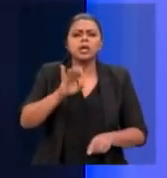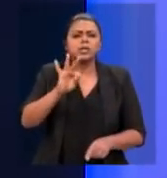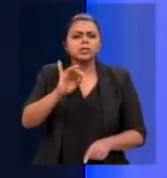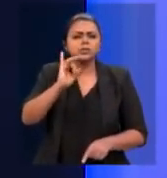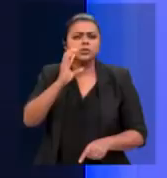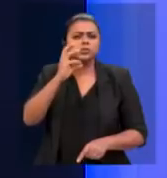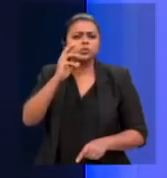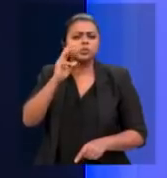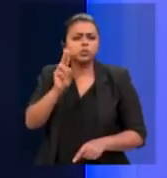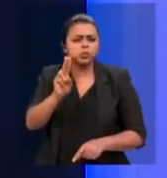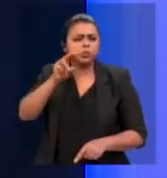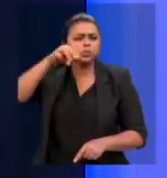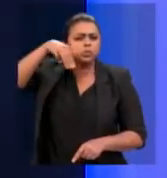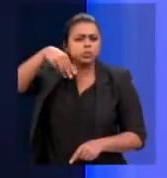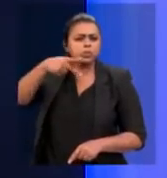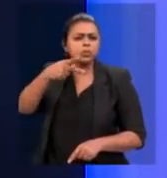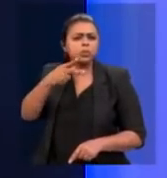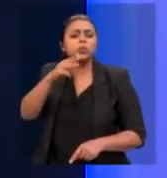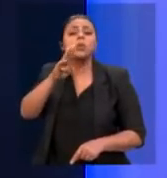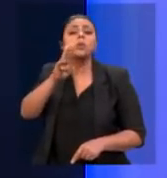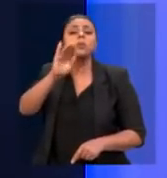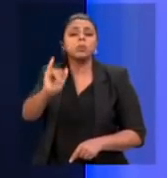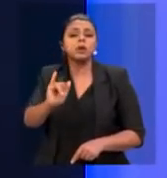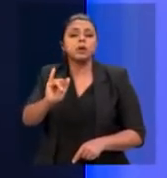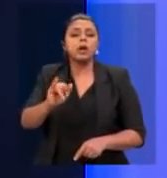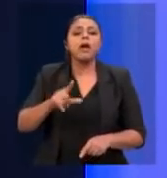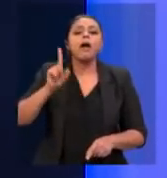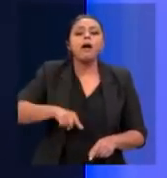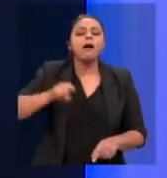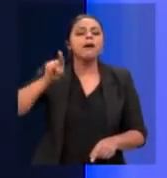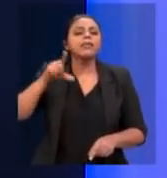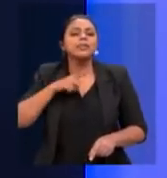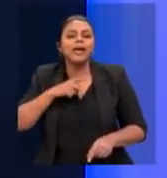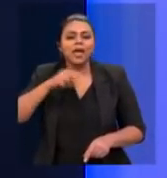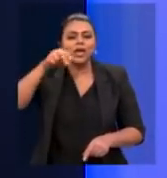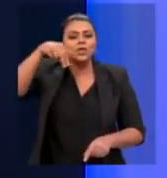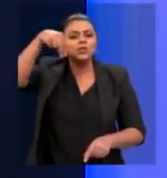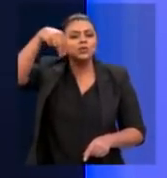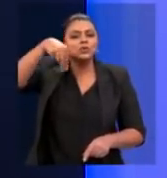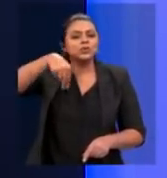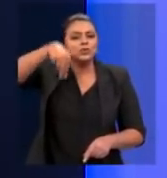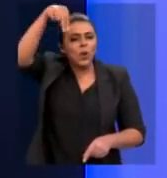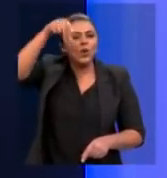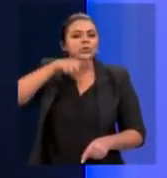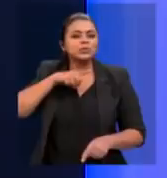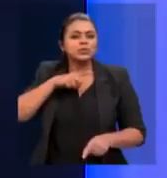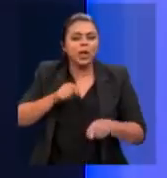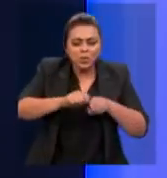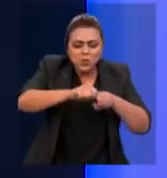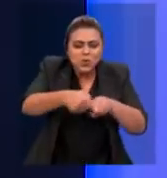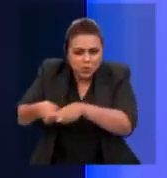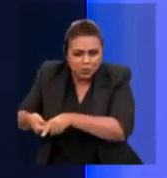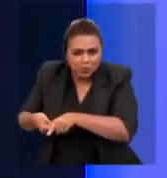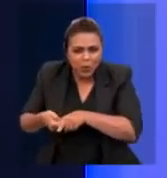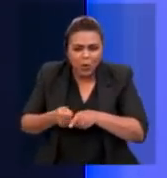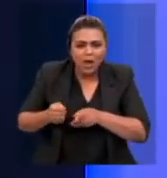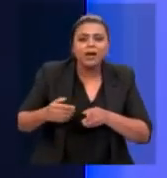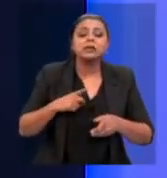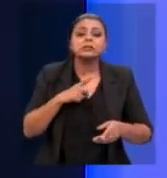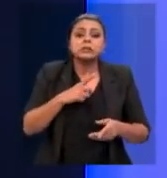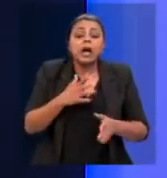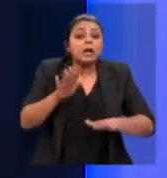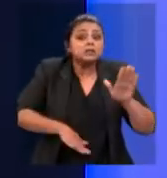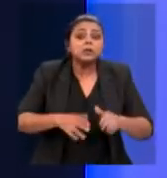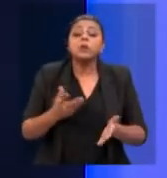nem conceição da barra lá na comunidade do território do sapê do norte quilombola que não é divulgado e que muitas vezes vive com o